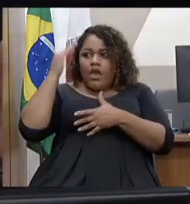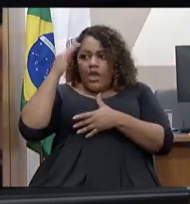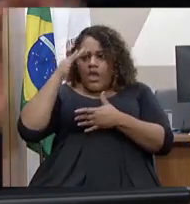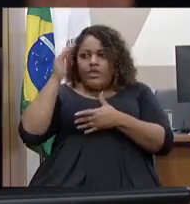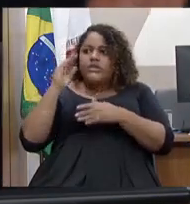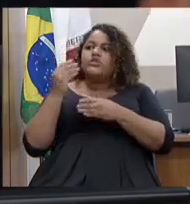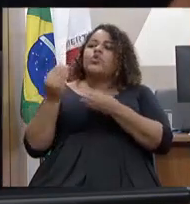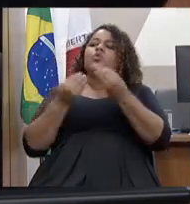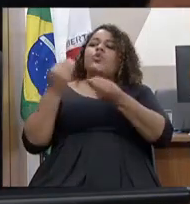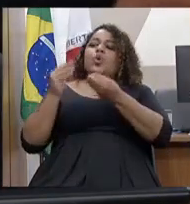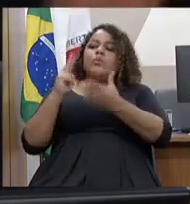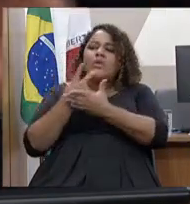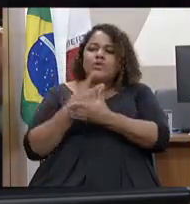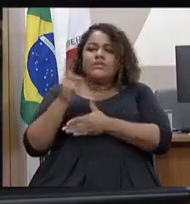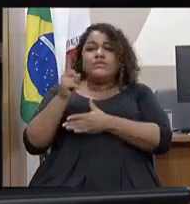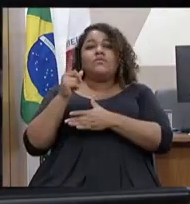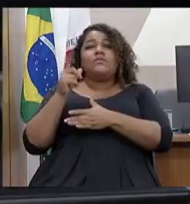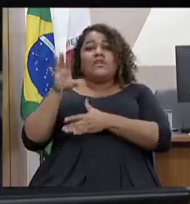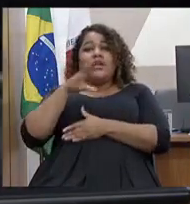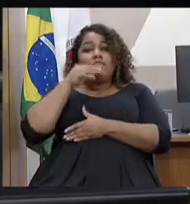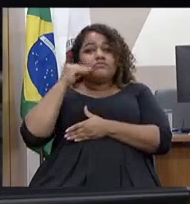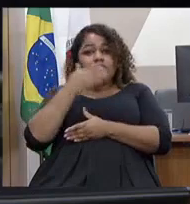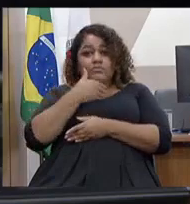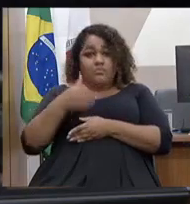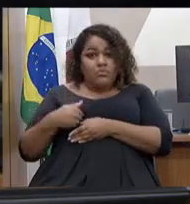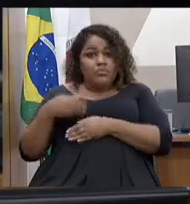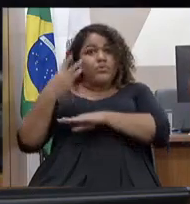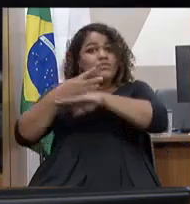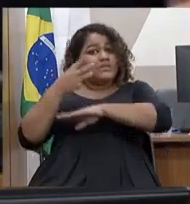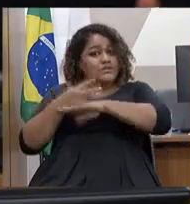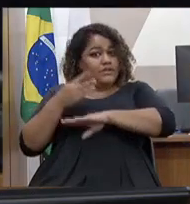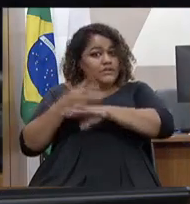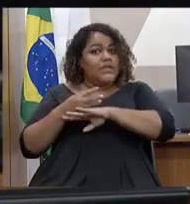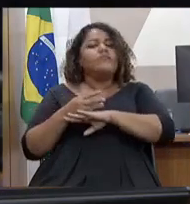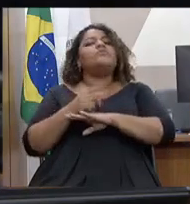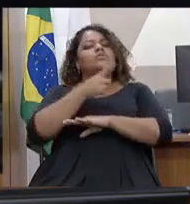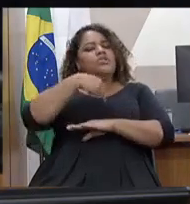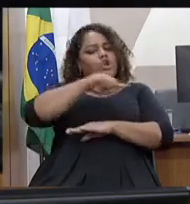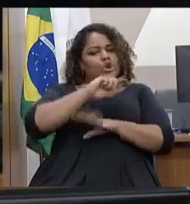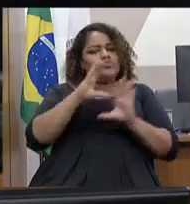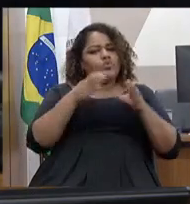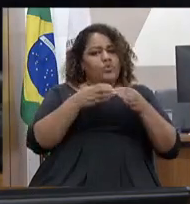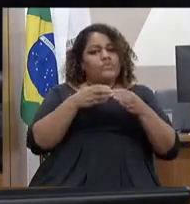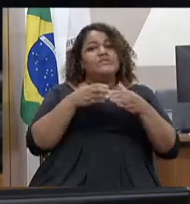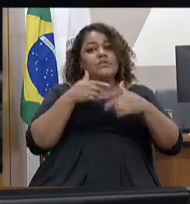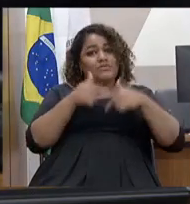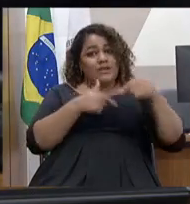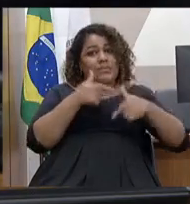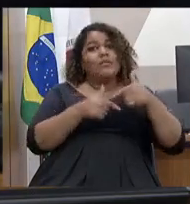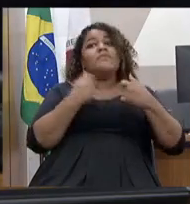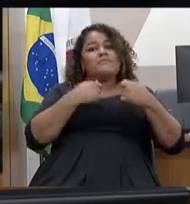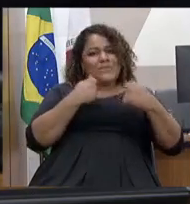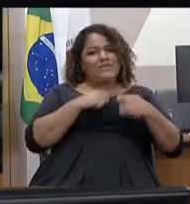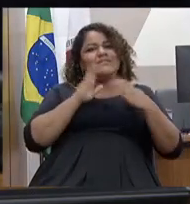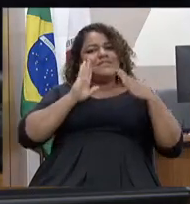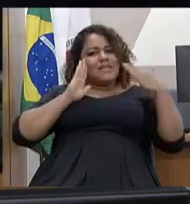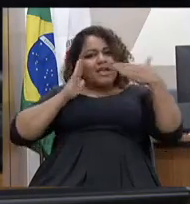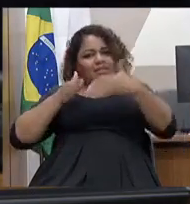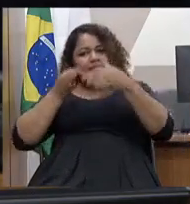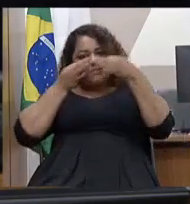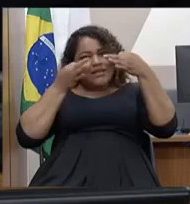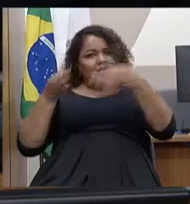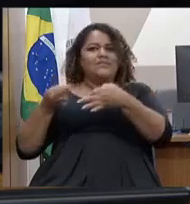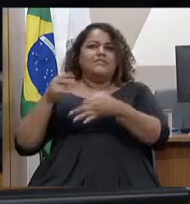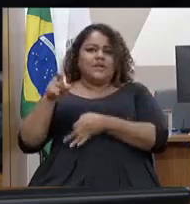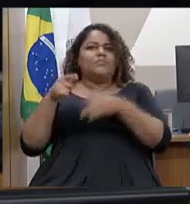os servidores públicos seus terceirizados é um foco que a comissão de trabalho tem que trabalhar e nós nós como poder público e